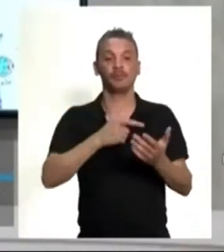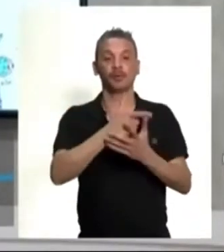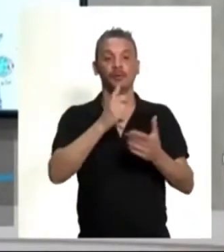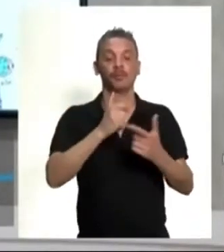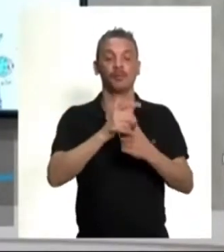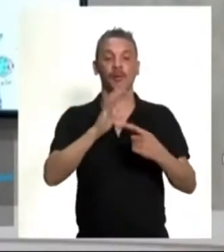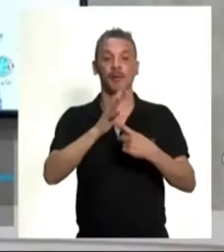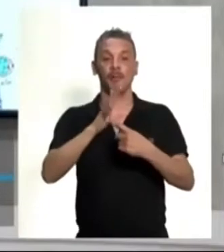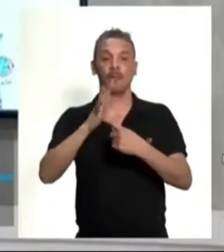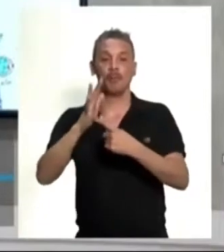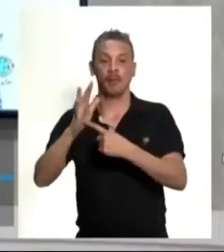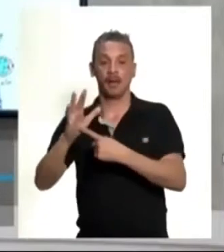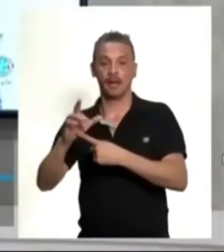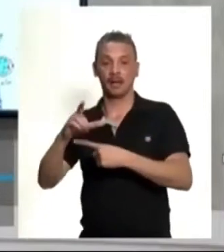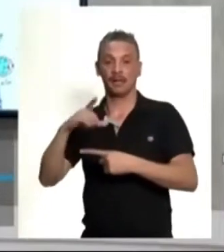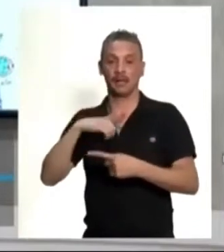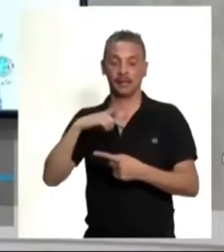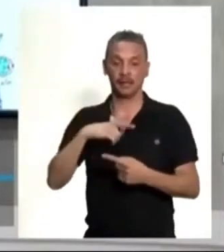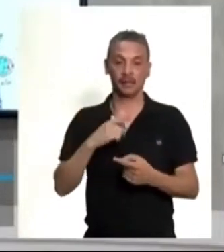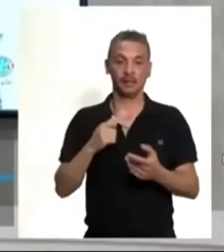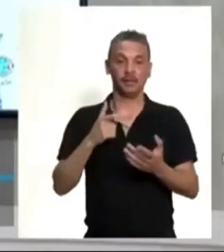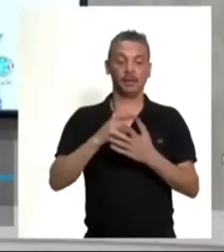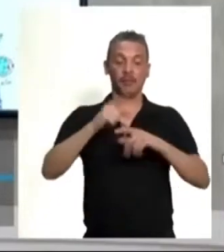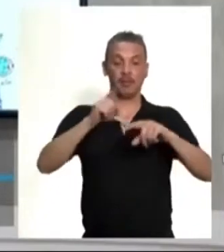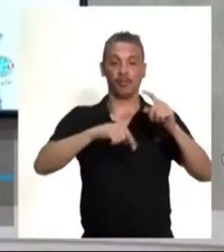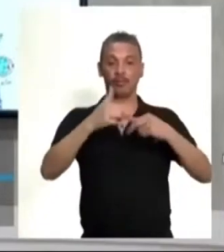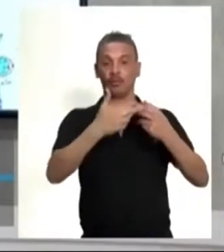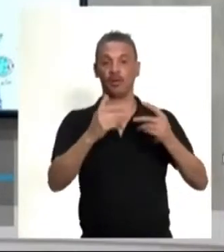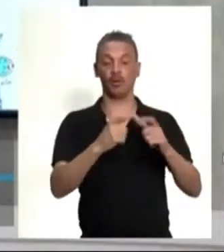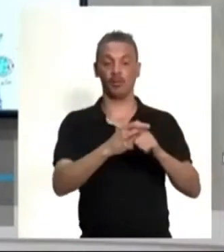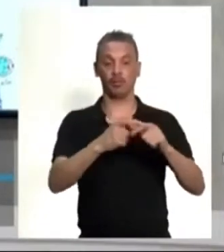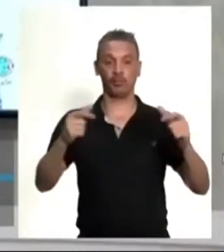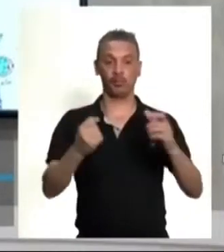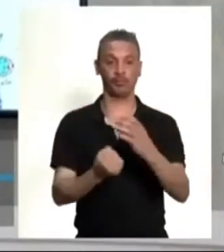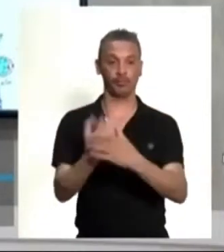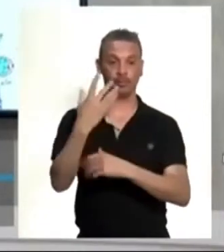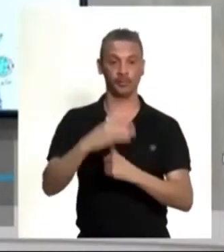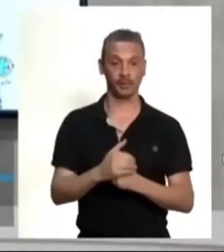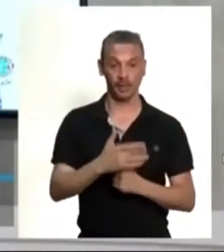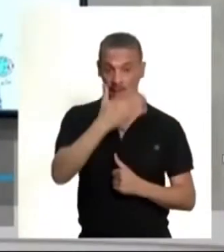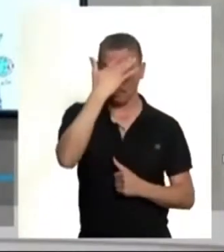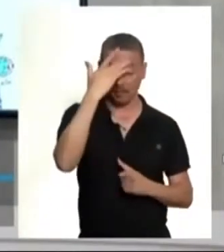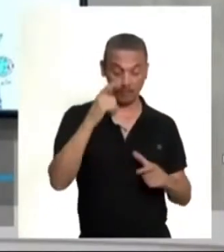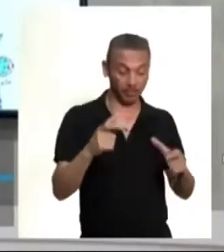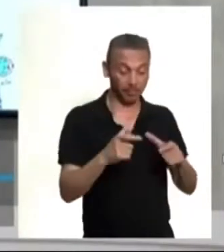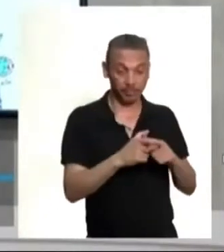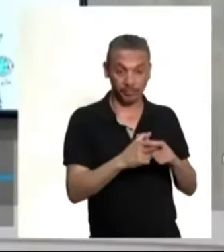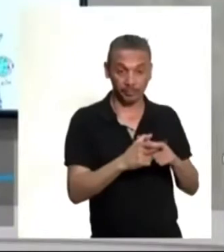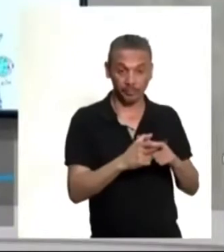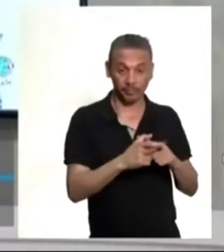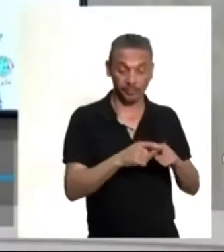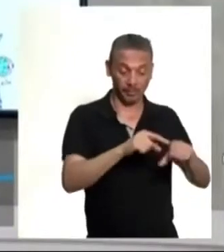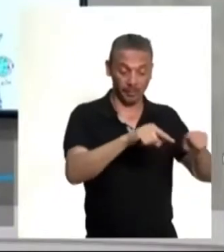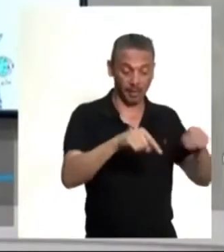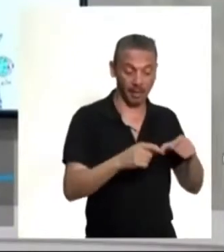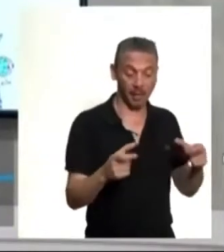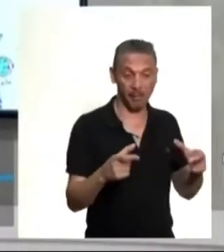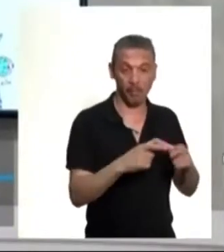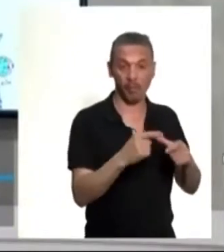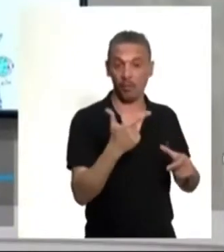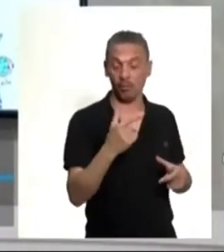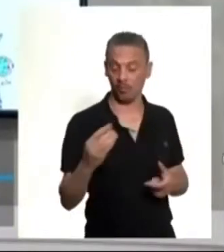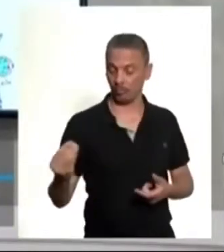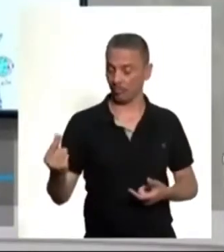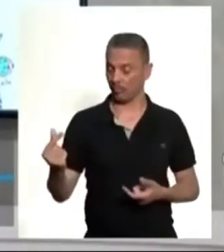máquinas e produtos agrícolas aumentando sua produtividade. Os pequenos proprietários rurais, eles não têm tanto acesso a